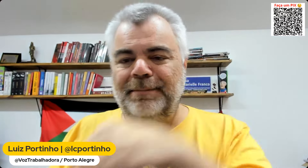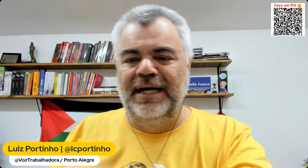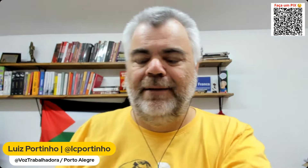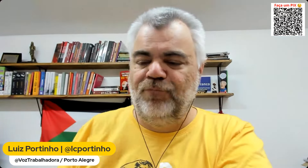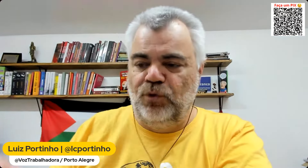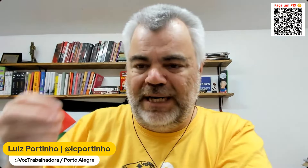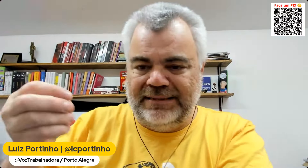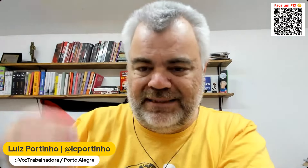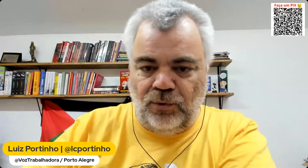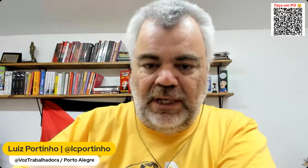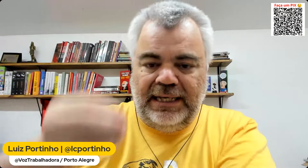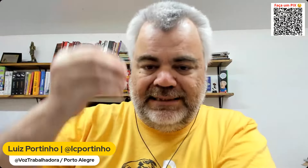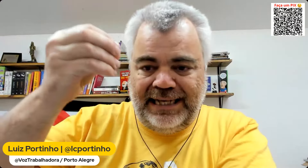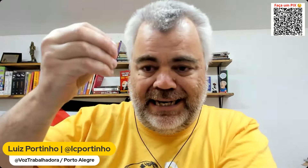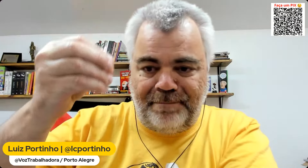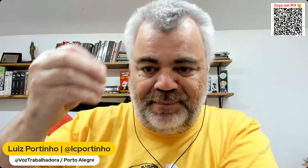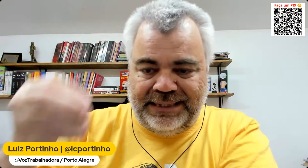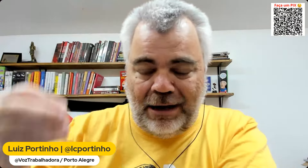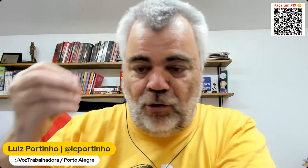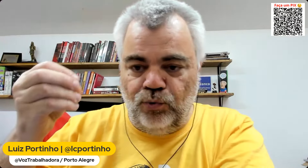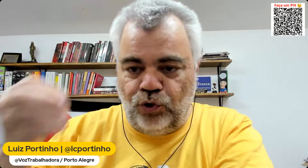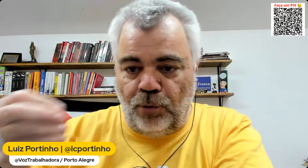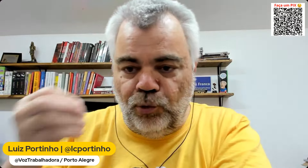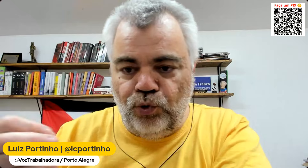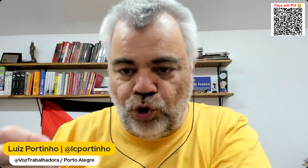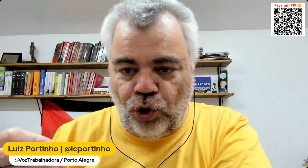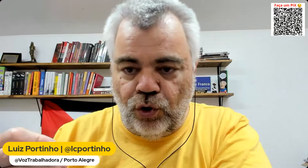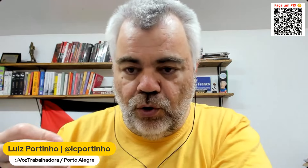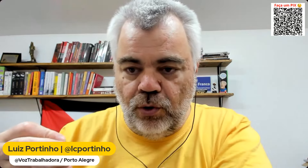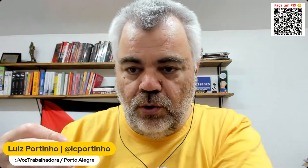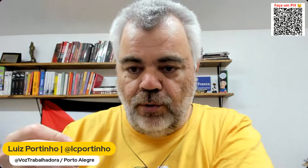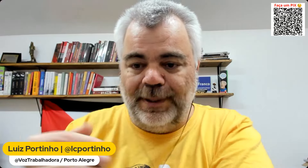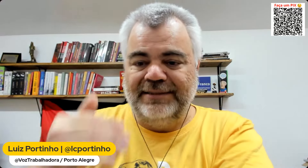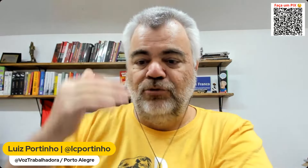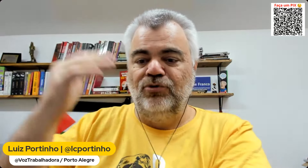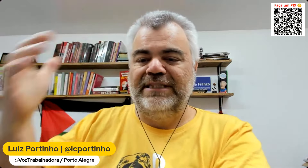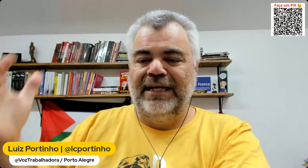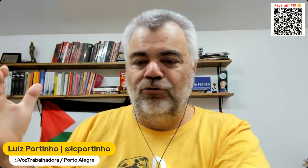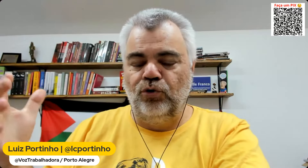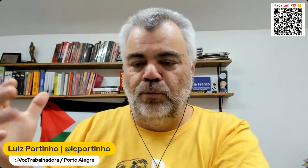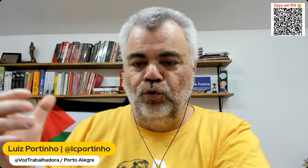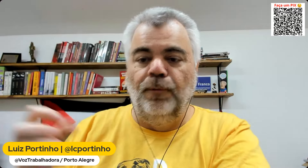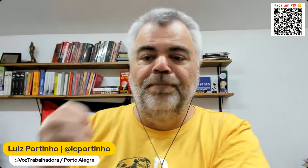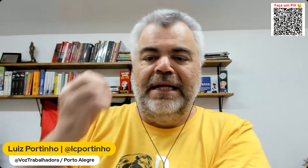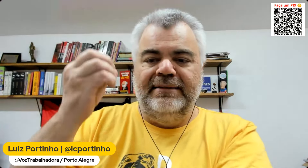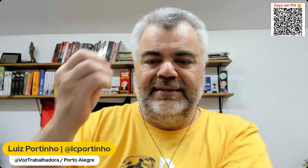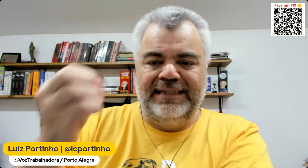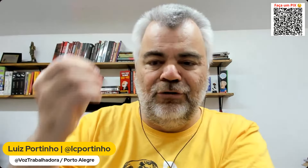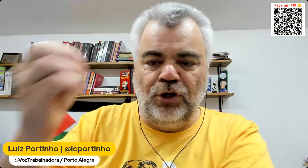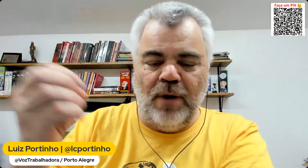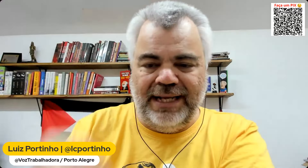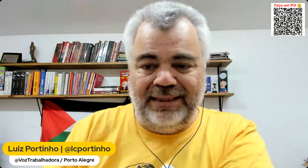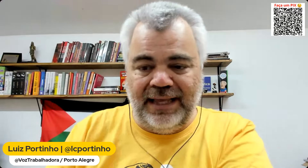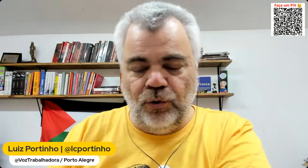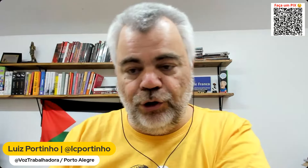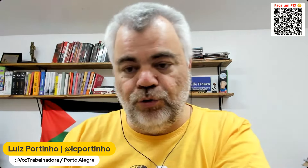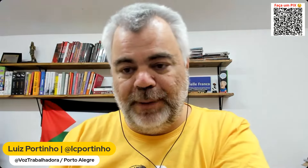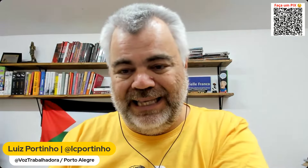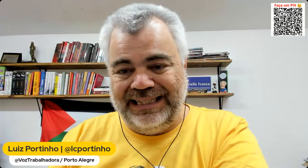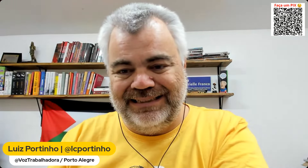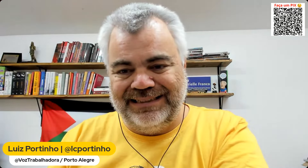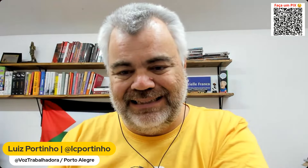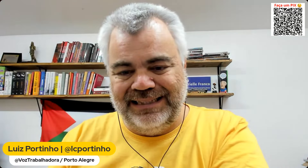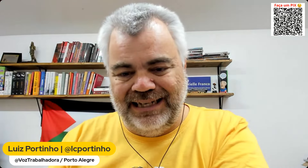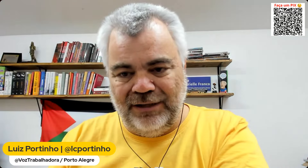dessa semana do Brasil ser a capital do mundo? Brasil no centro do mundo,